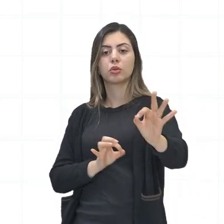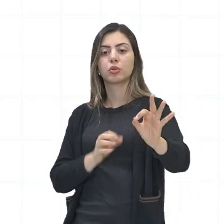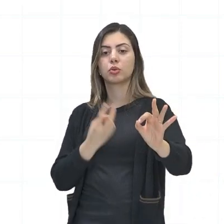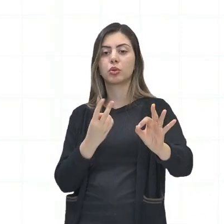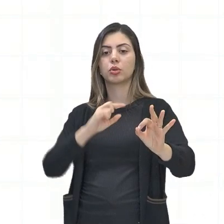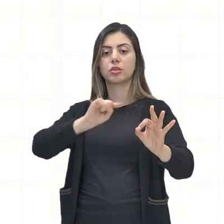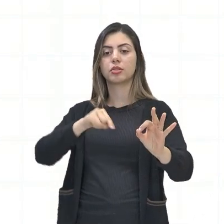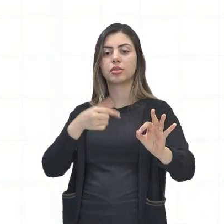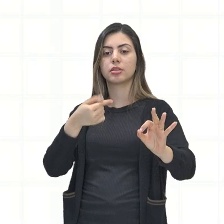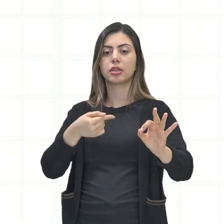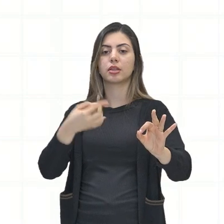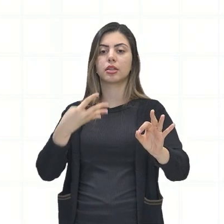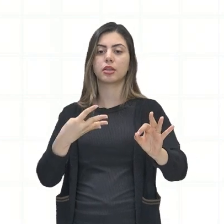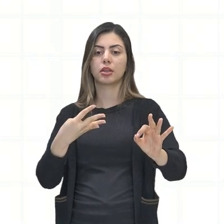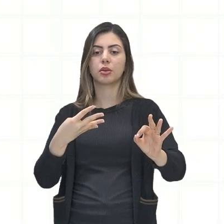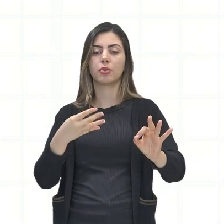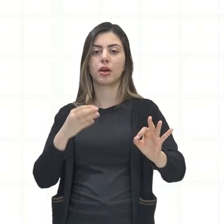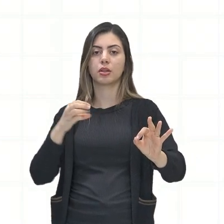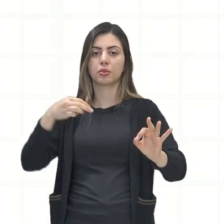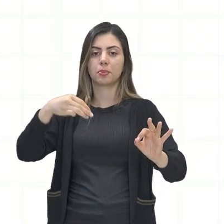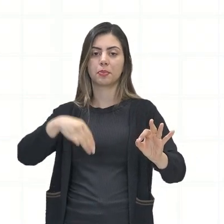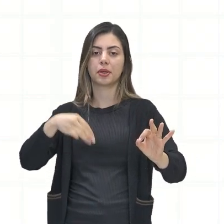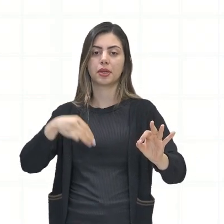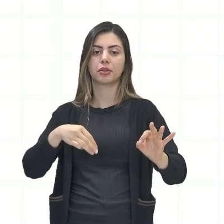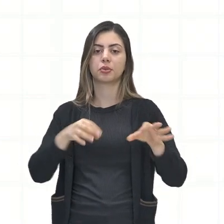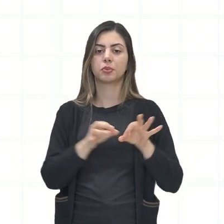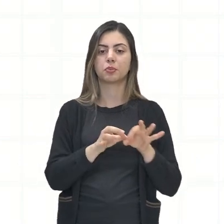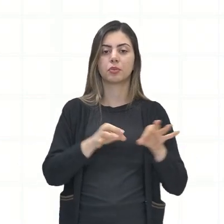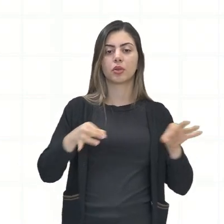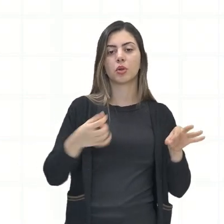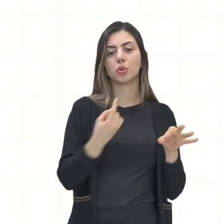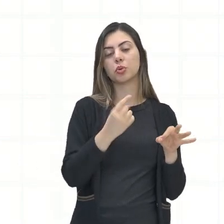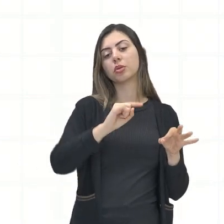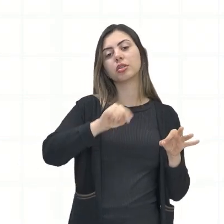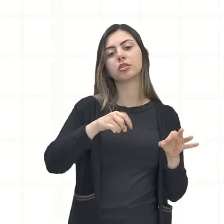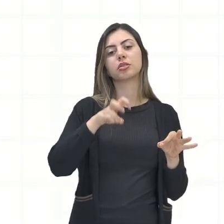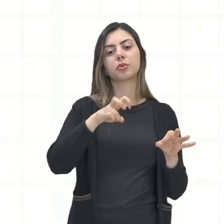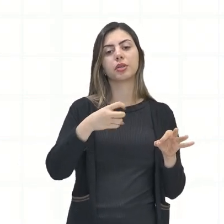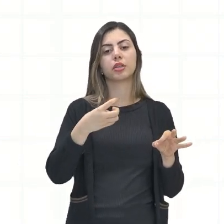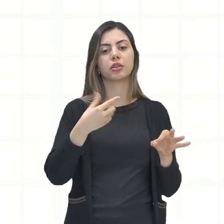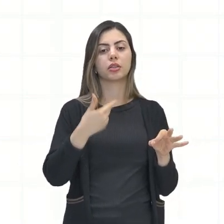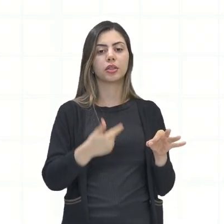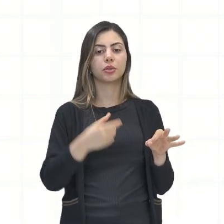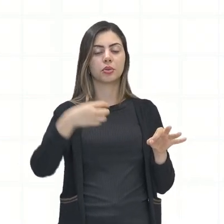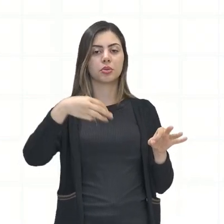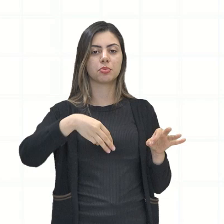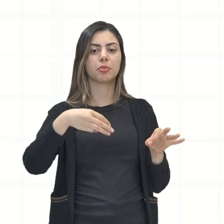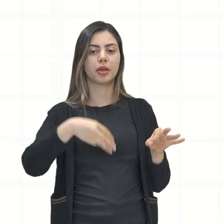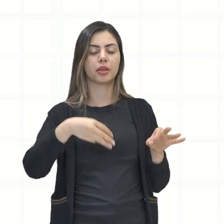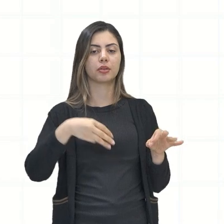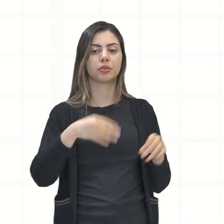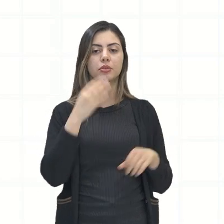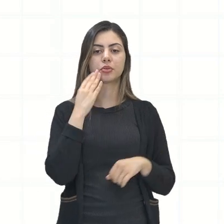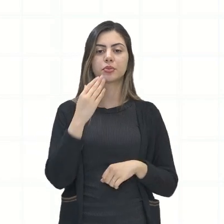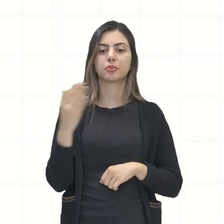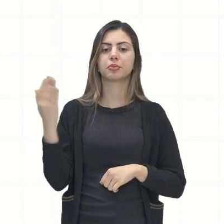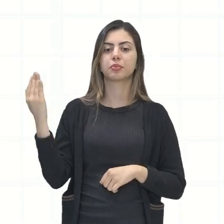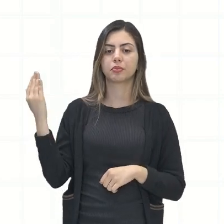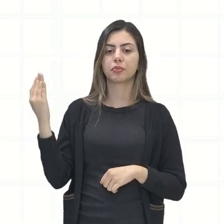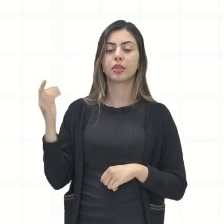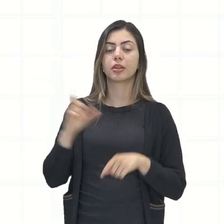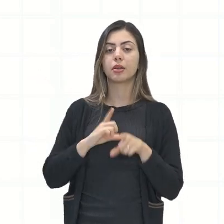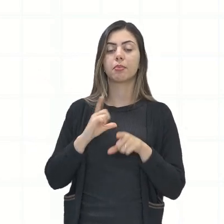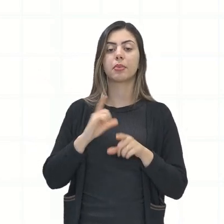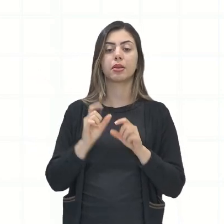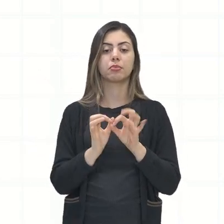2,74 metros de comprimento por 1,52 metros de largura e 76 centímetros